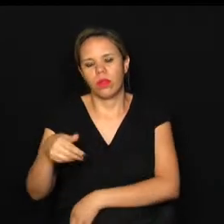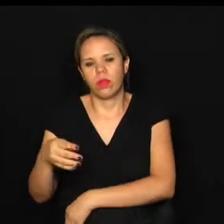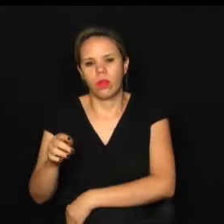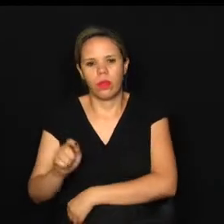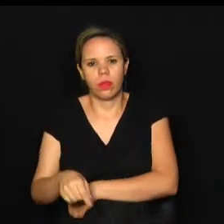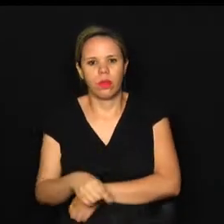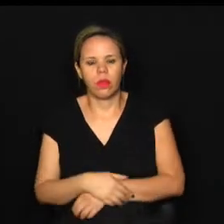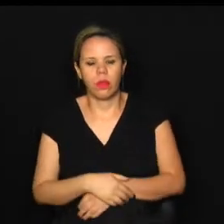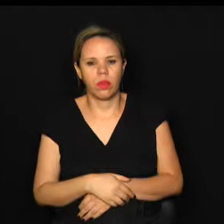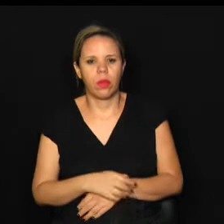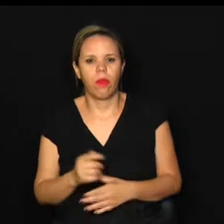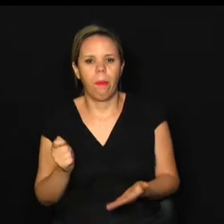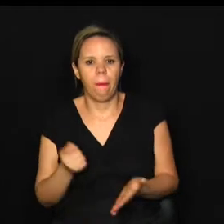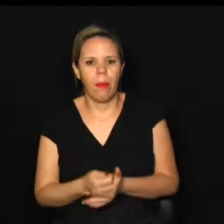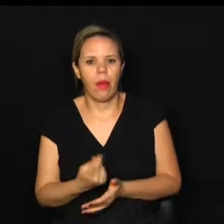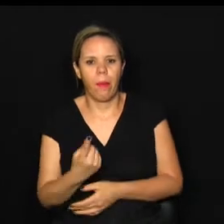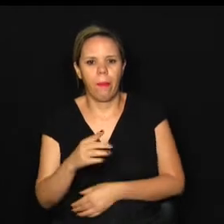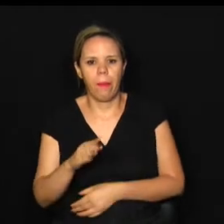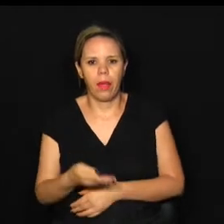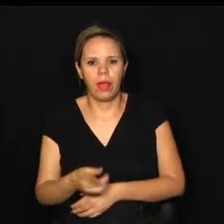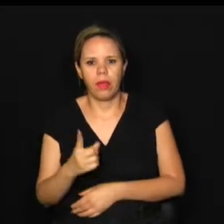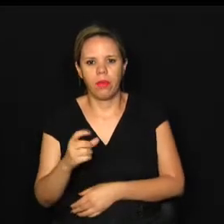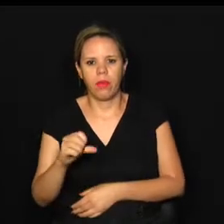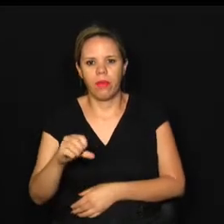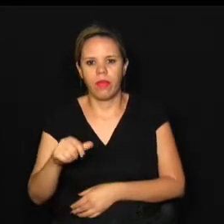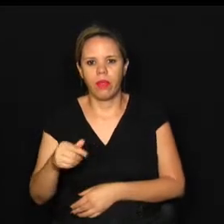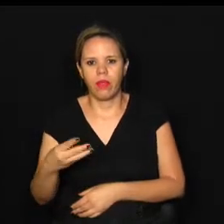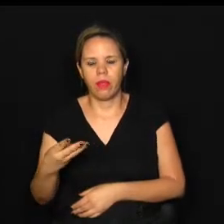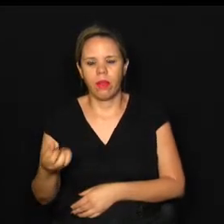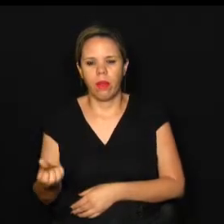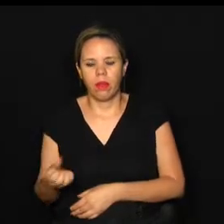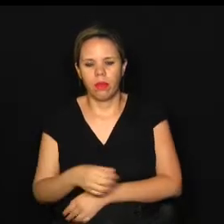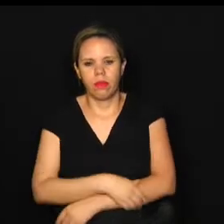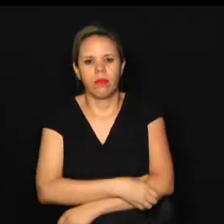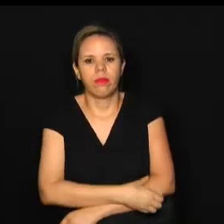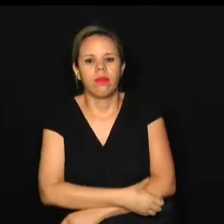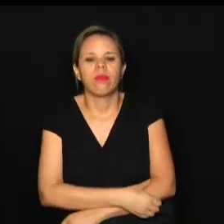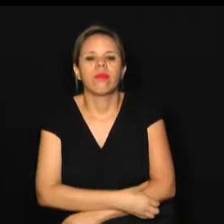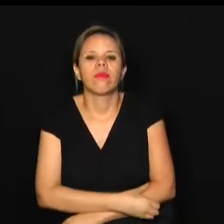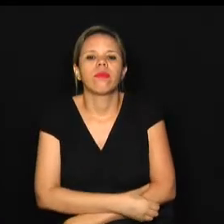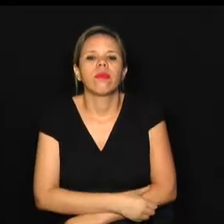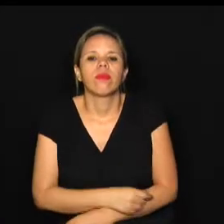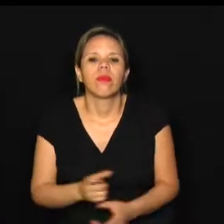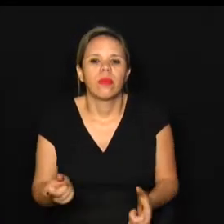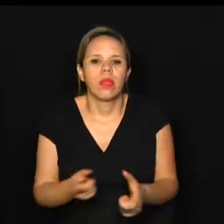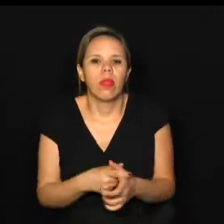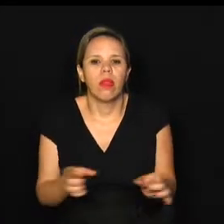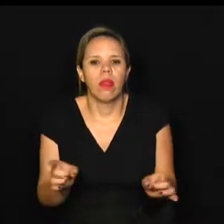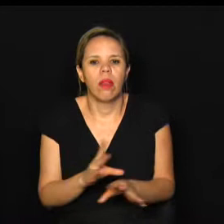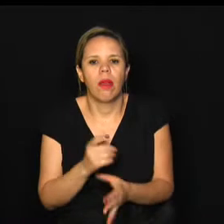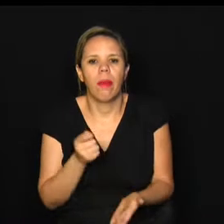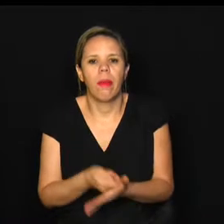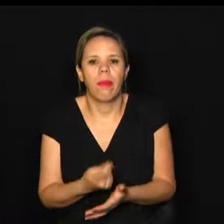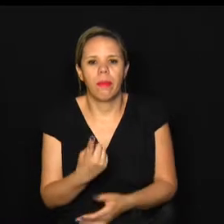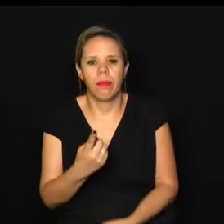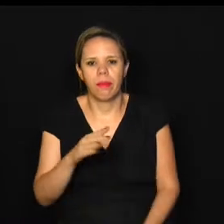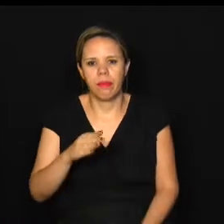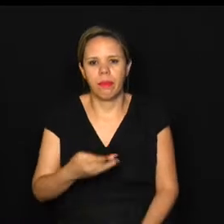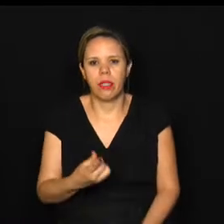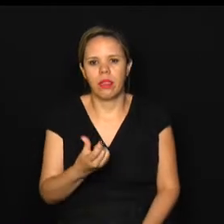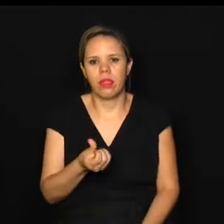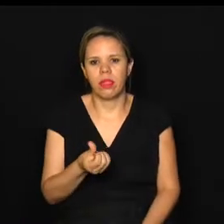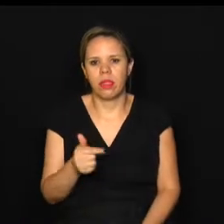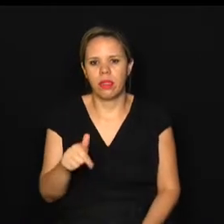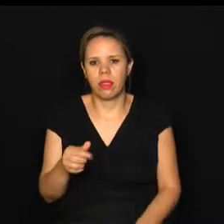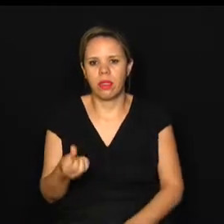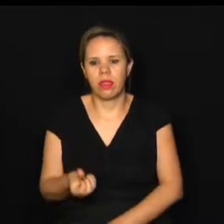Foram empenhados 1 bilhão 964 milhões e 900. Liquidado 1 bilhão 676 milhões e 800 e